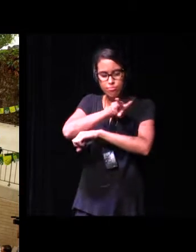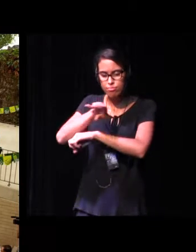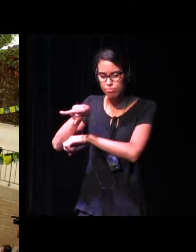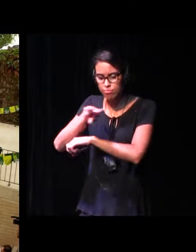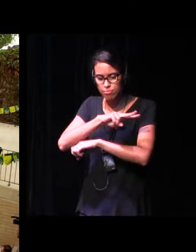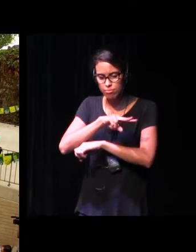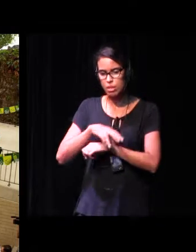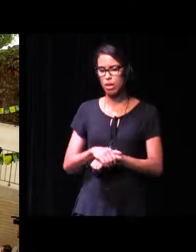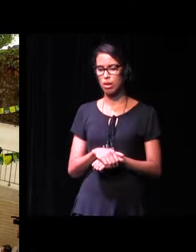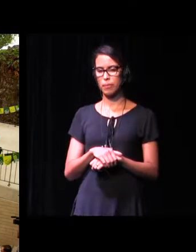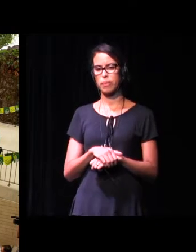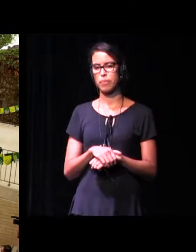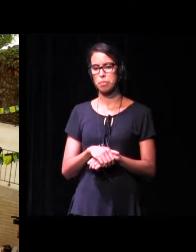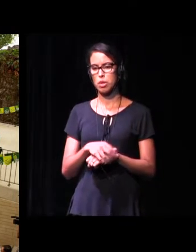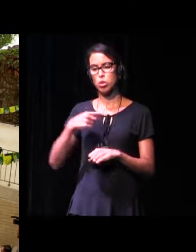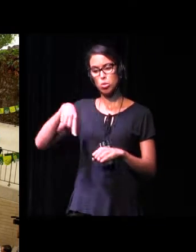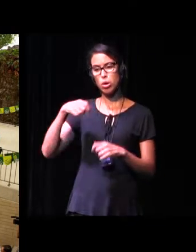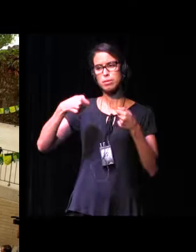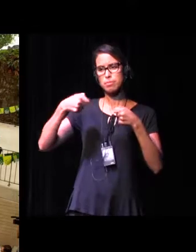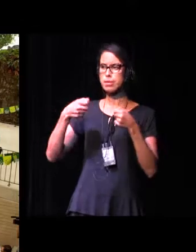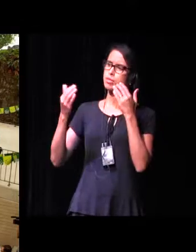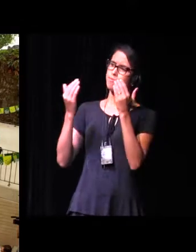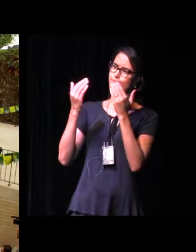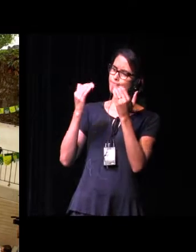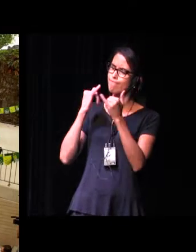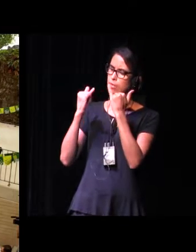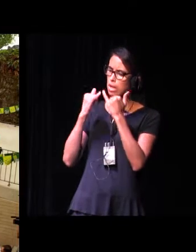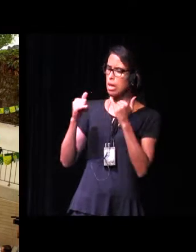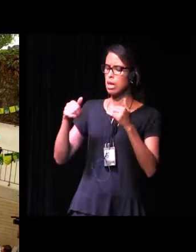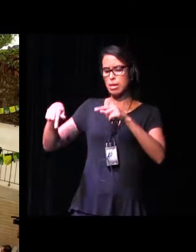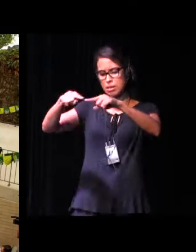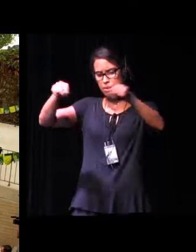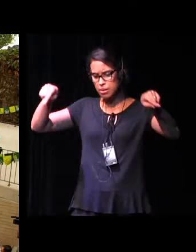cheio, trabalhou como se fosse uma sacada,